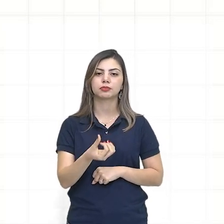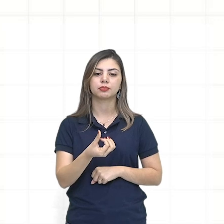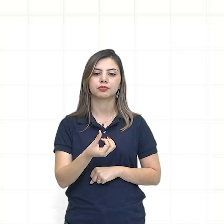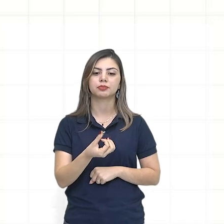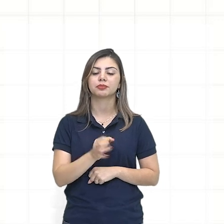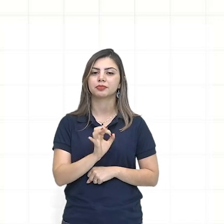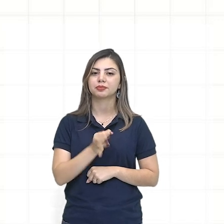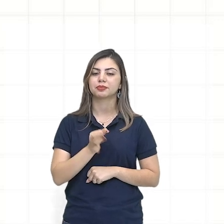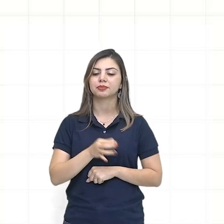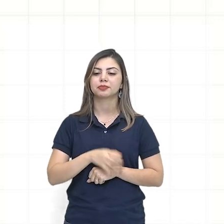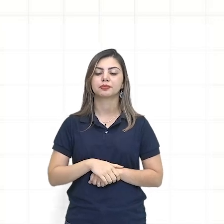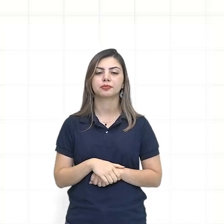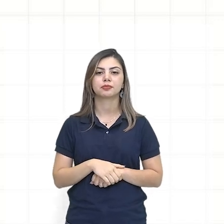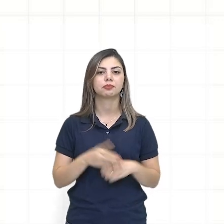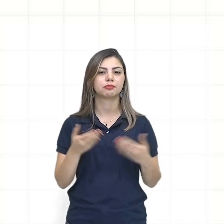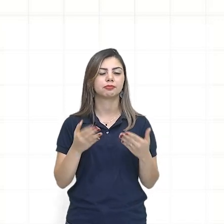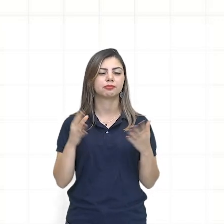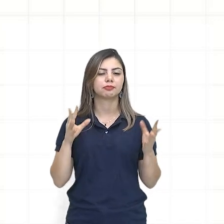456. Resumindo,